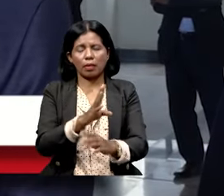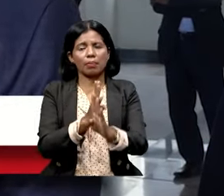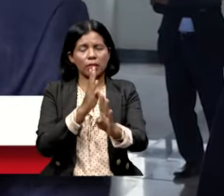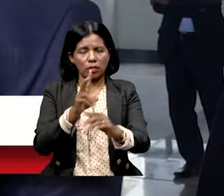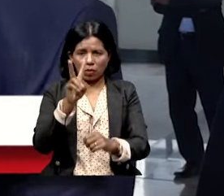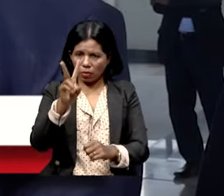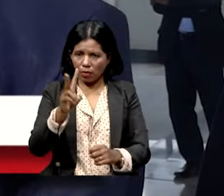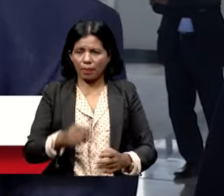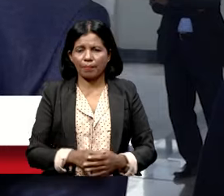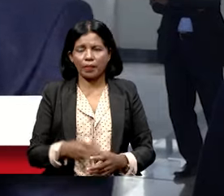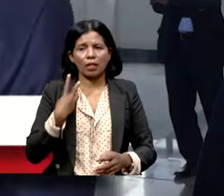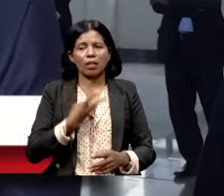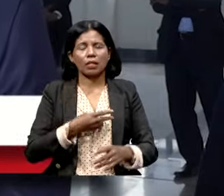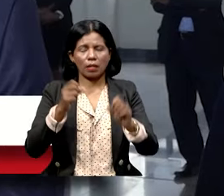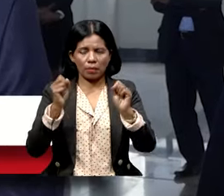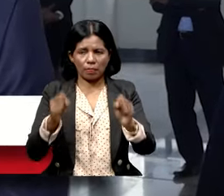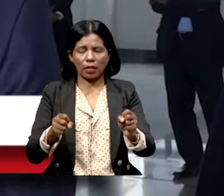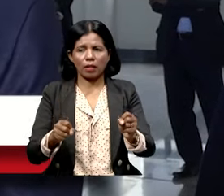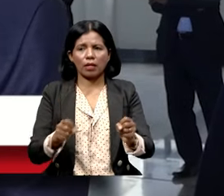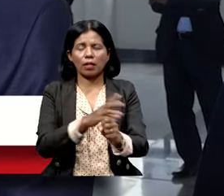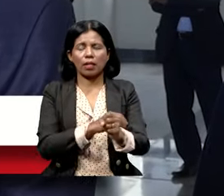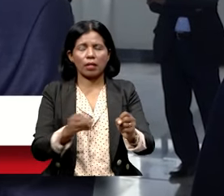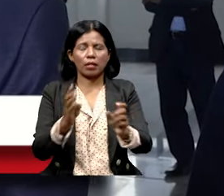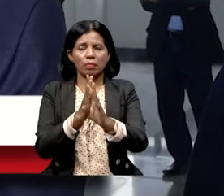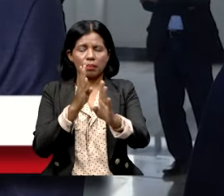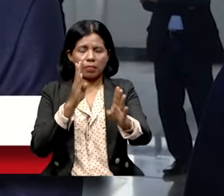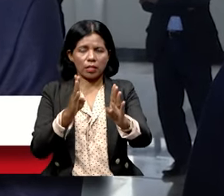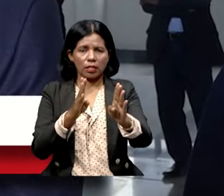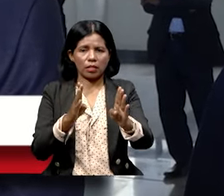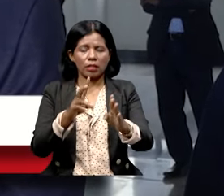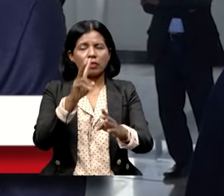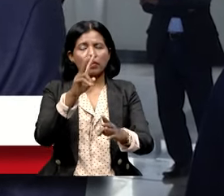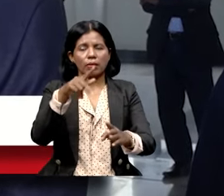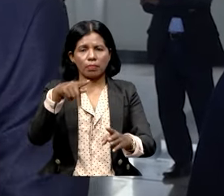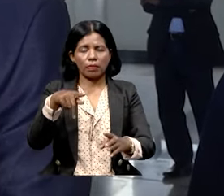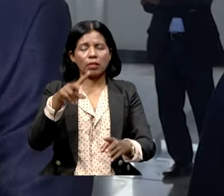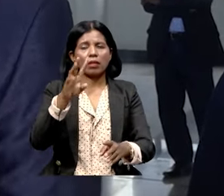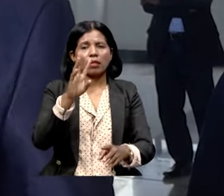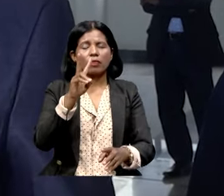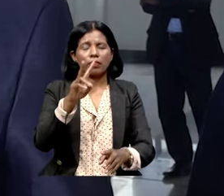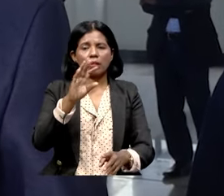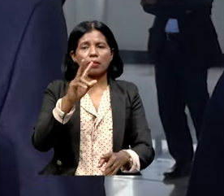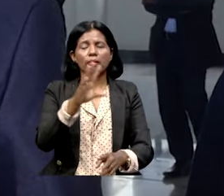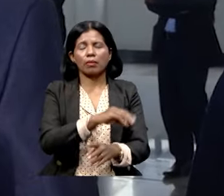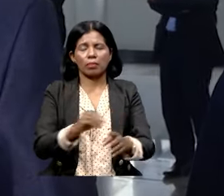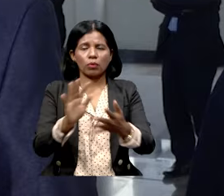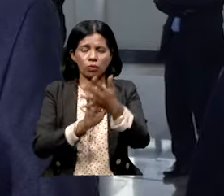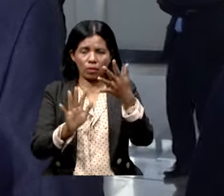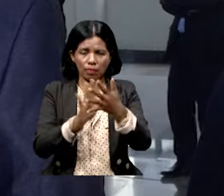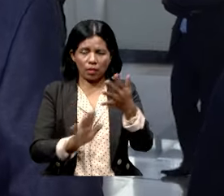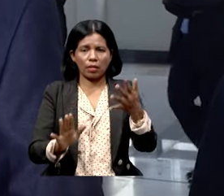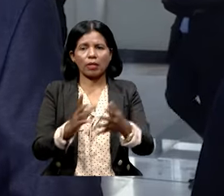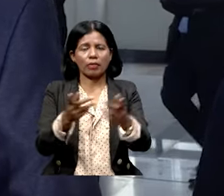nebe que ide belde na executive bus, nebe que o classe dia que tebe, sa tu bele utiliza ba cerimônias que eventos